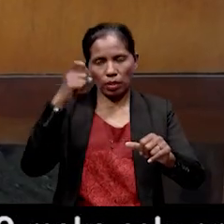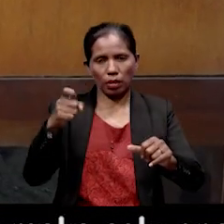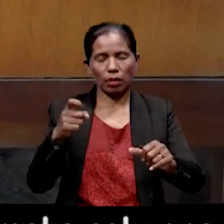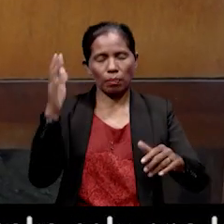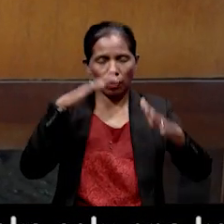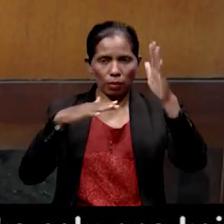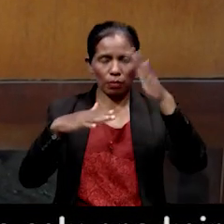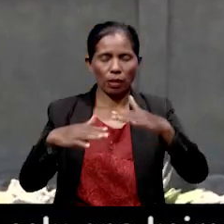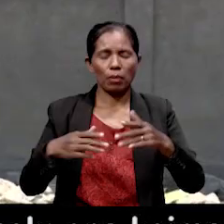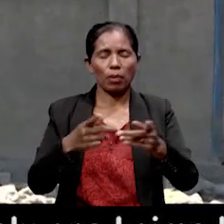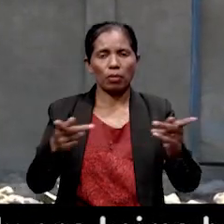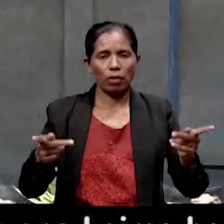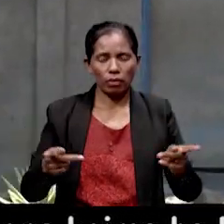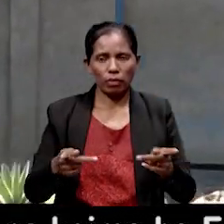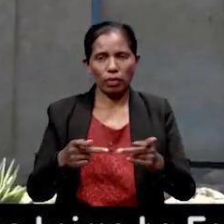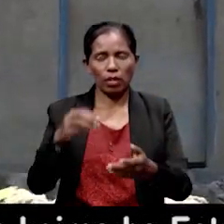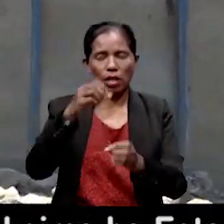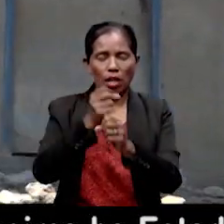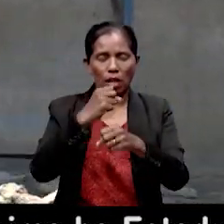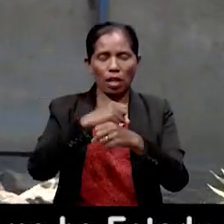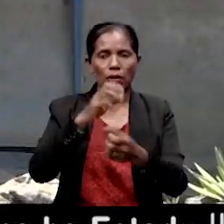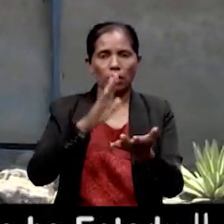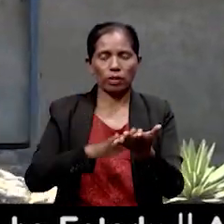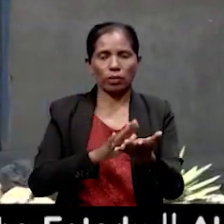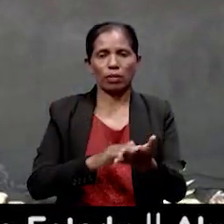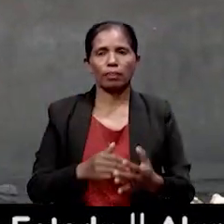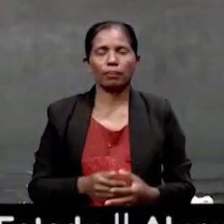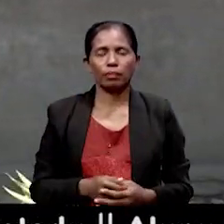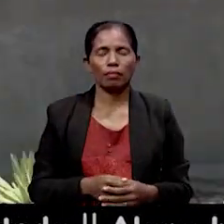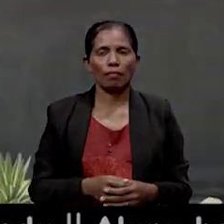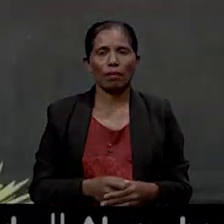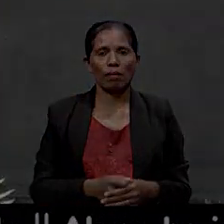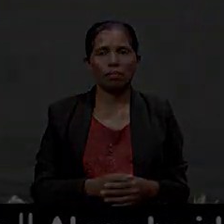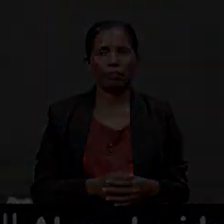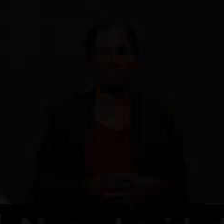problema di seputarai hodi hari edifisio eskola. Aderi Tusimenes, Laura da Cruz, GMN.